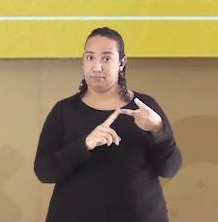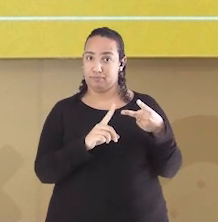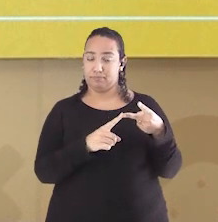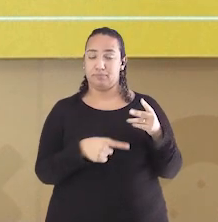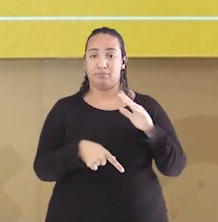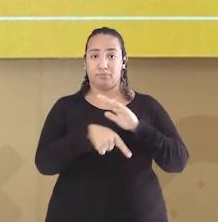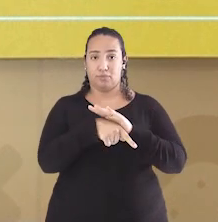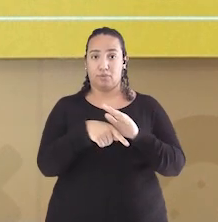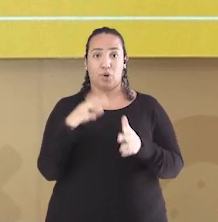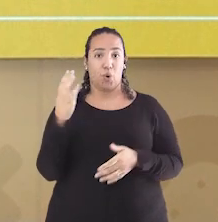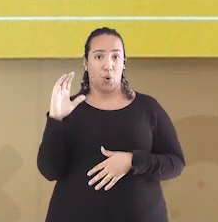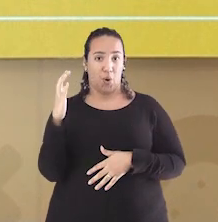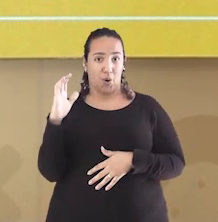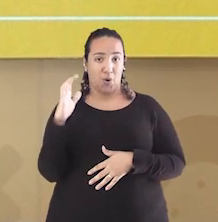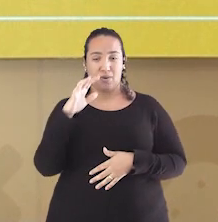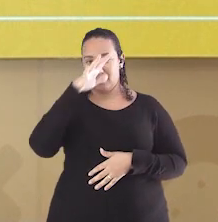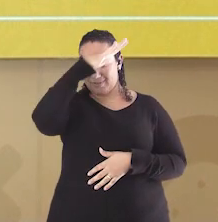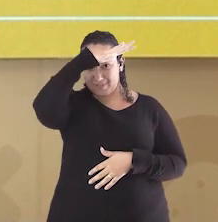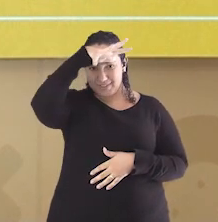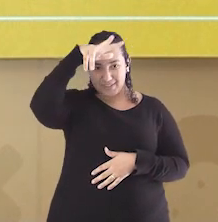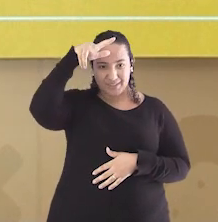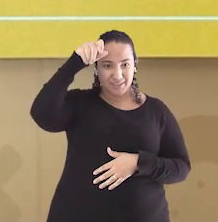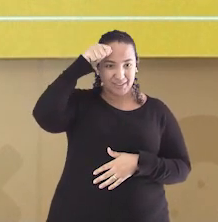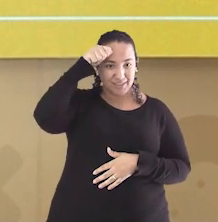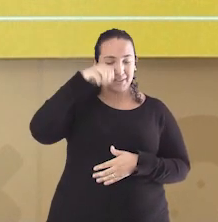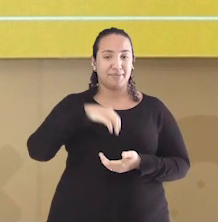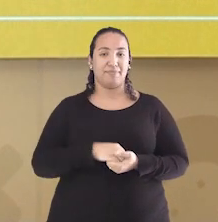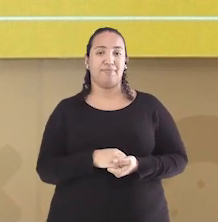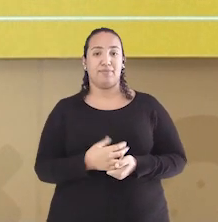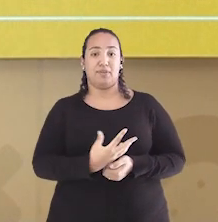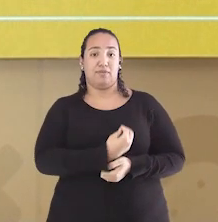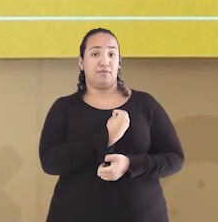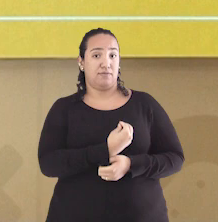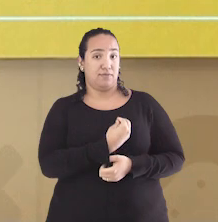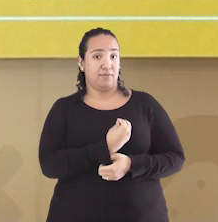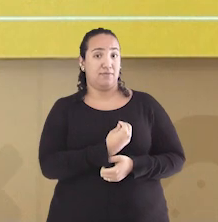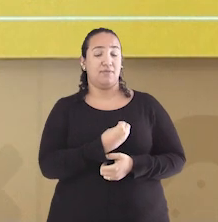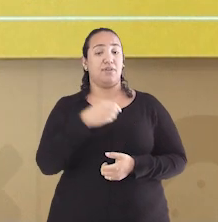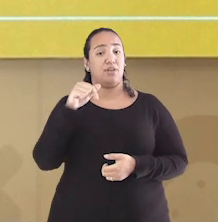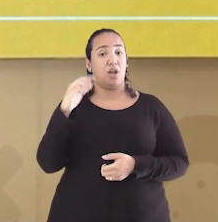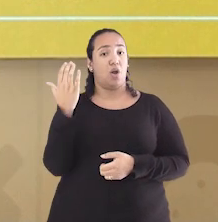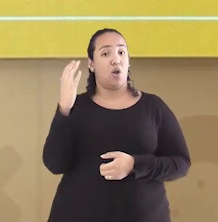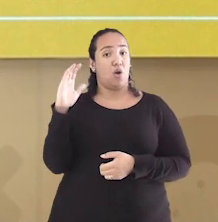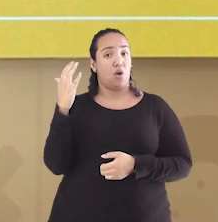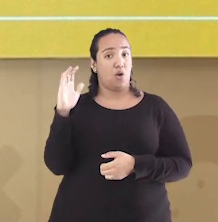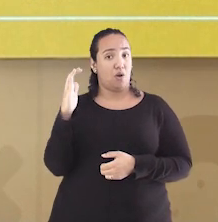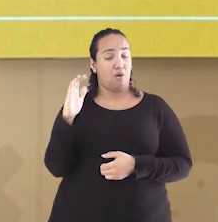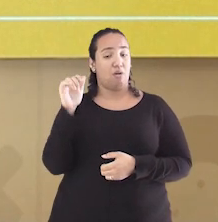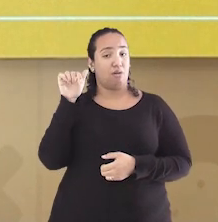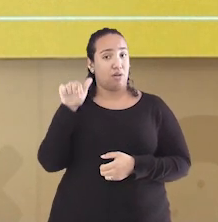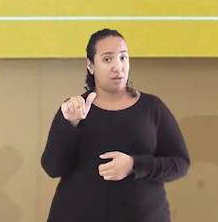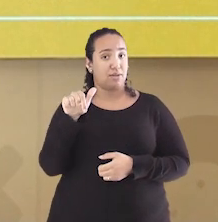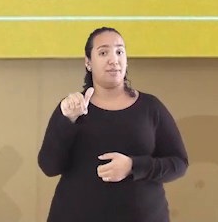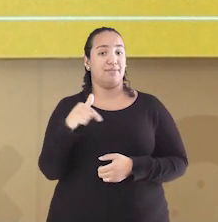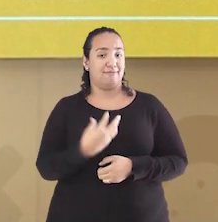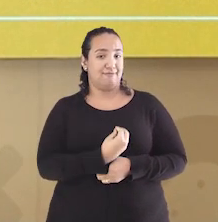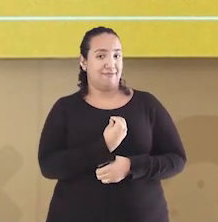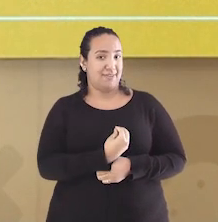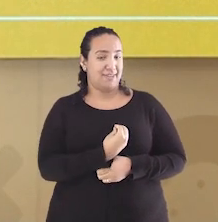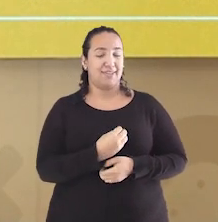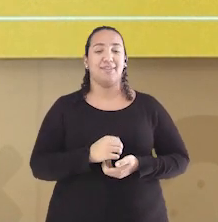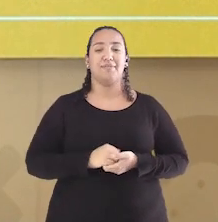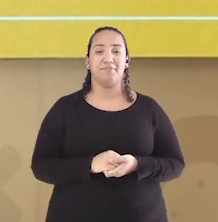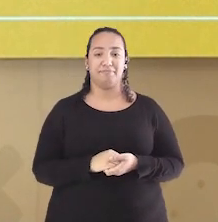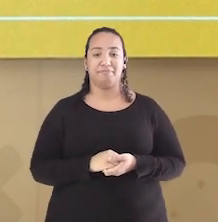Aqui, ó, temos a propaganda da Coca-Cola. Viva o lado Coca-Cola da vida. Outro verbo, viva,